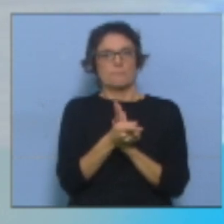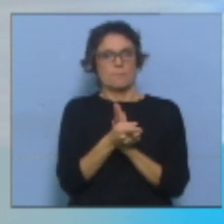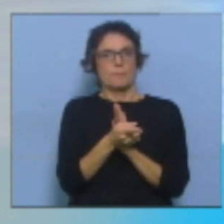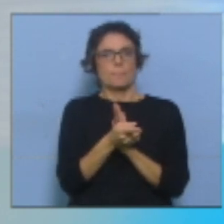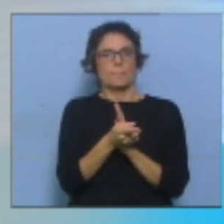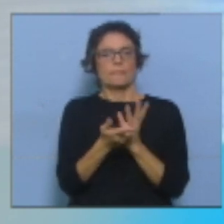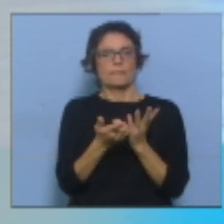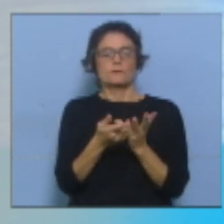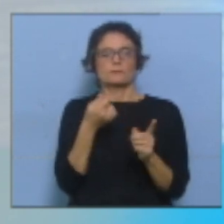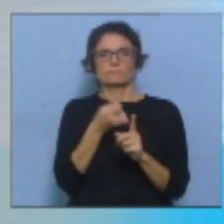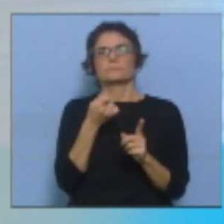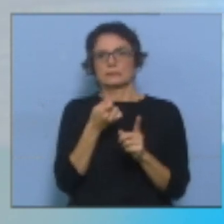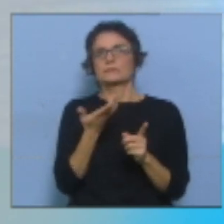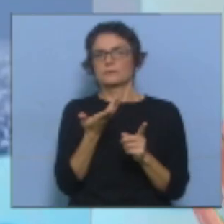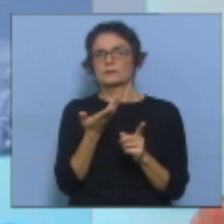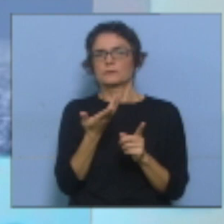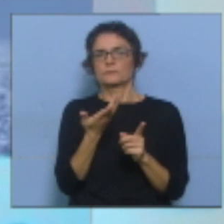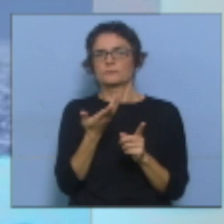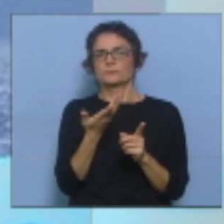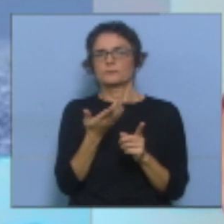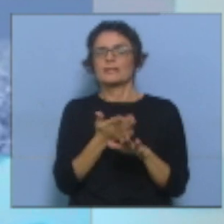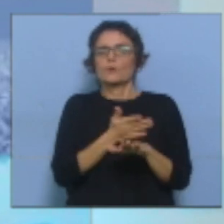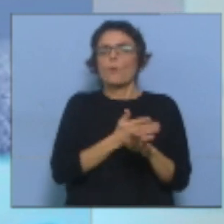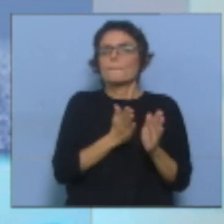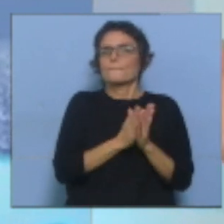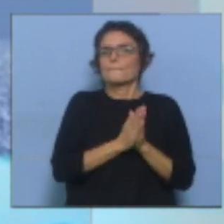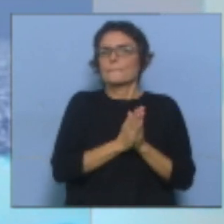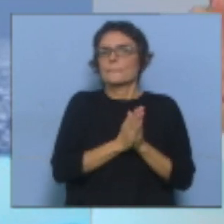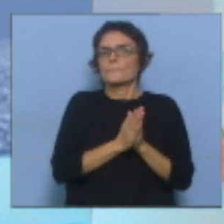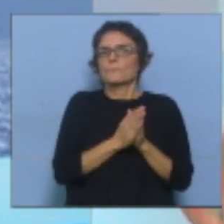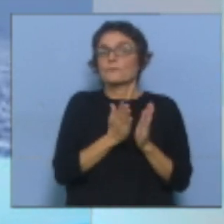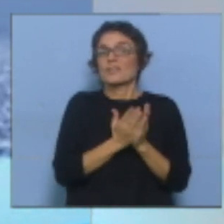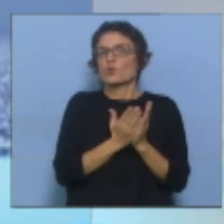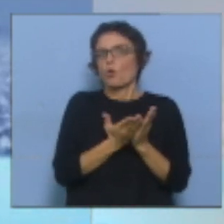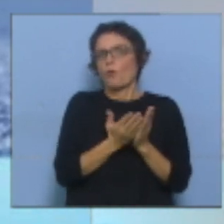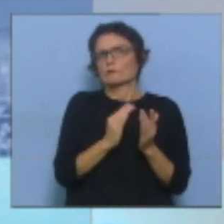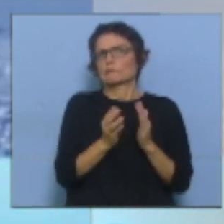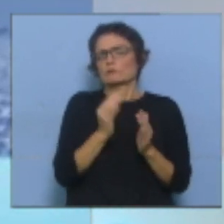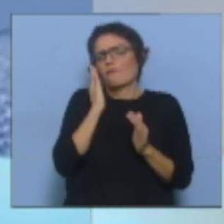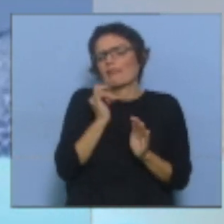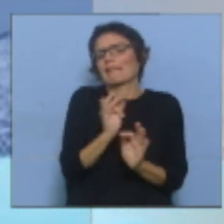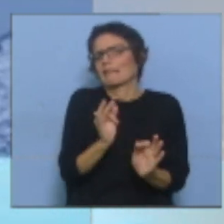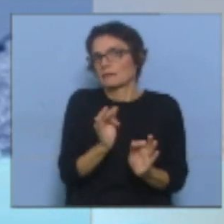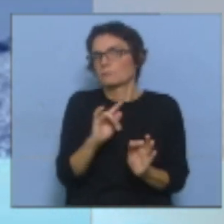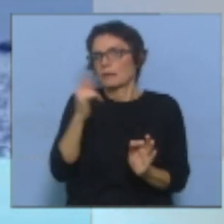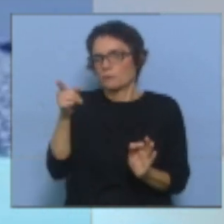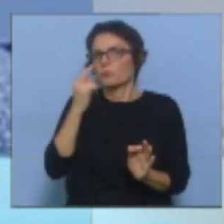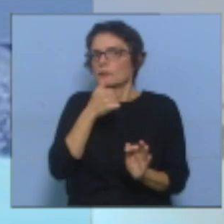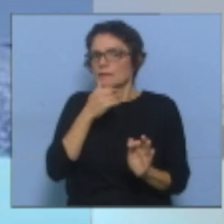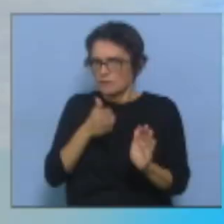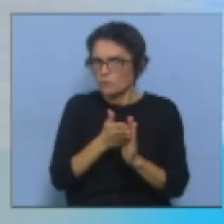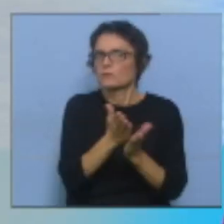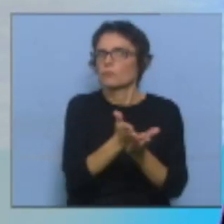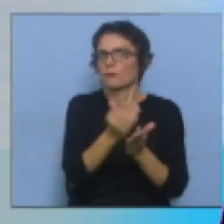um desafio para nós, como família, não é? Enquanto foi para o pré-seminário, tudo bem, era um encontro desafio. uma vez por mês e tal. Quando fim de ele semana passou, por mês era pouco, era.